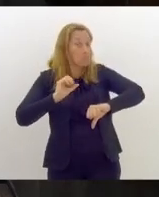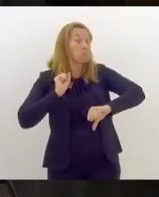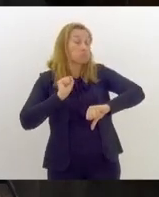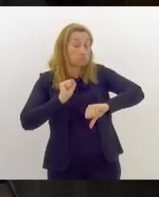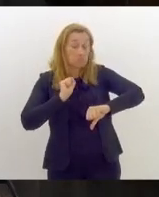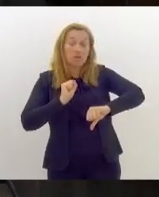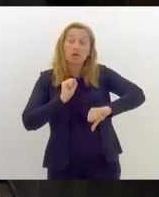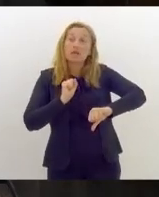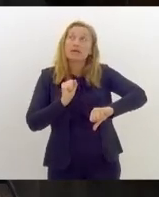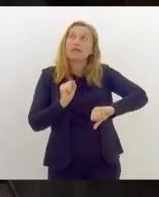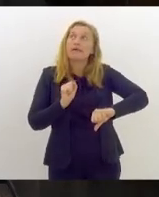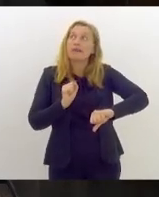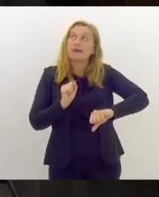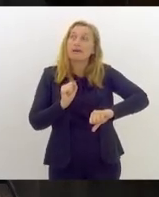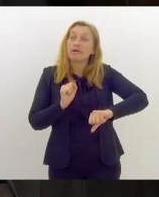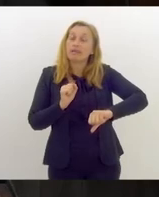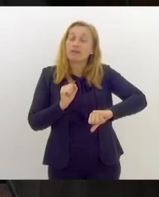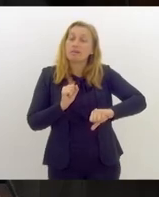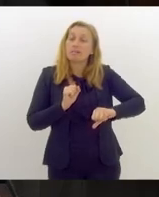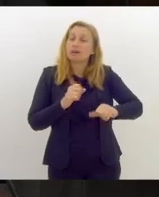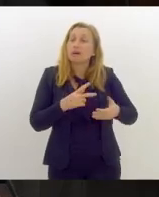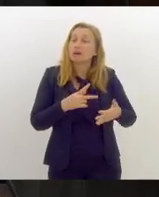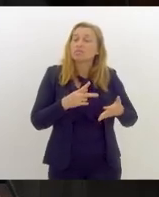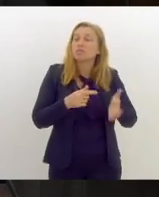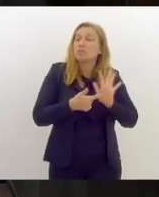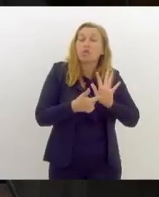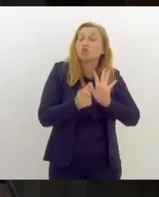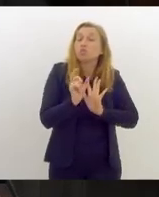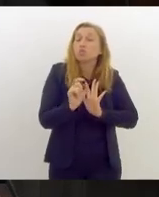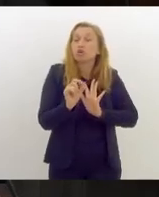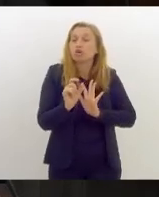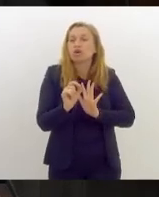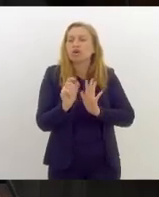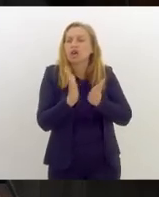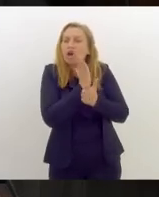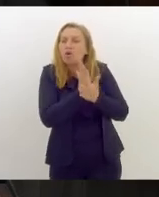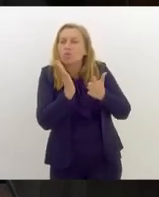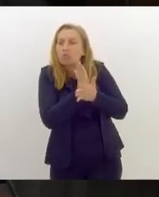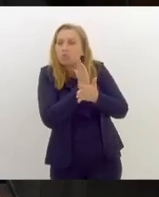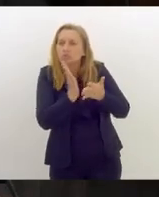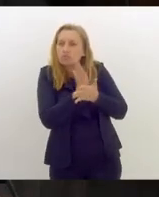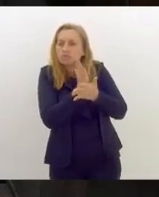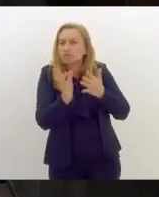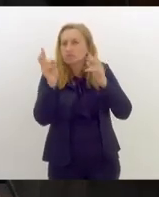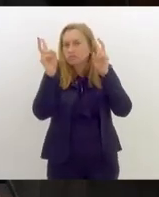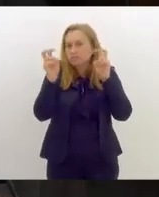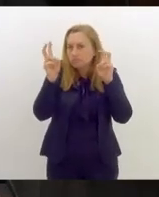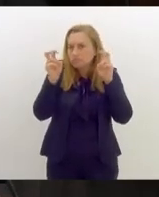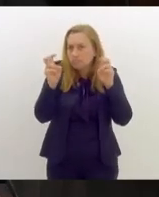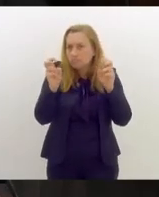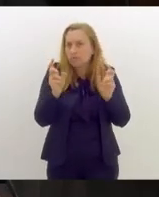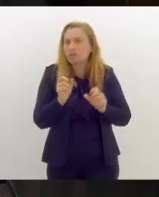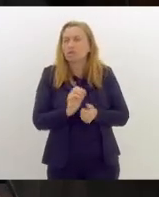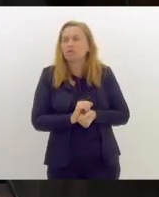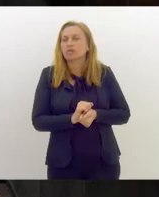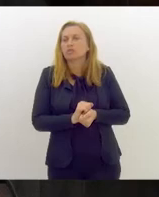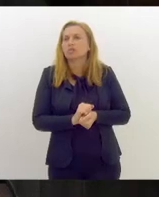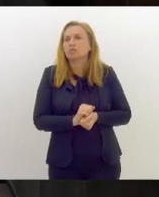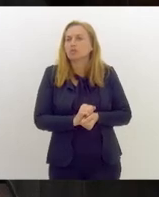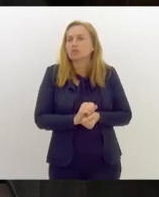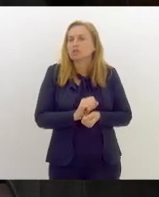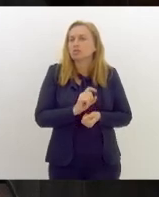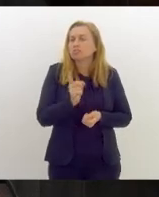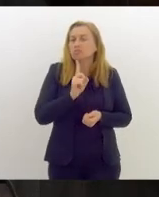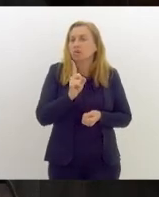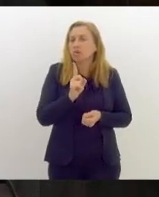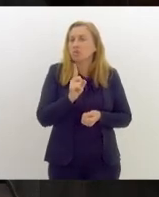e esse episódio revela alguns aspectos que não foram digamos